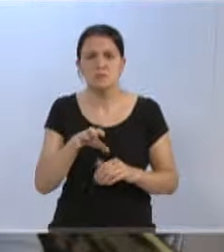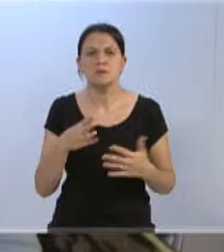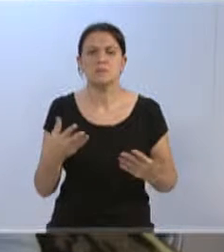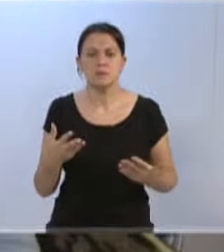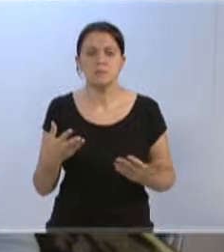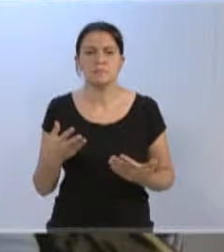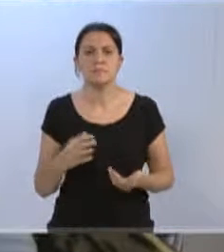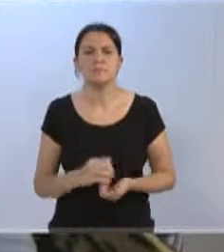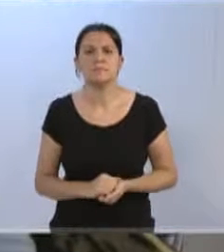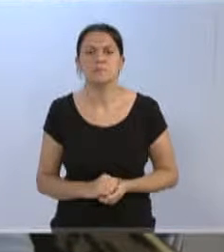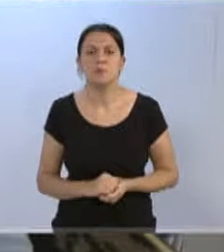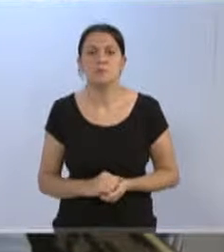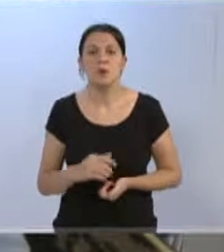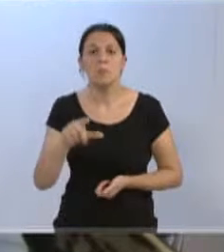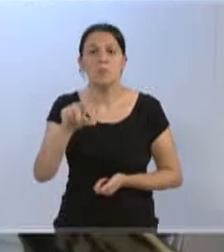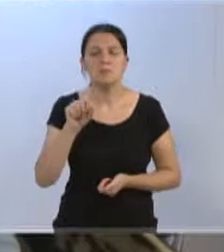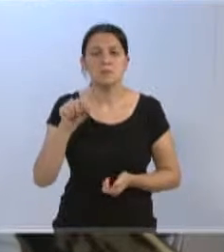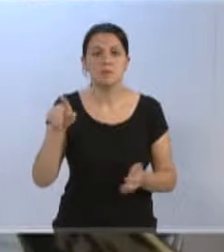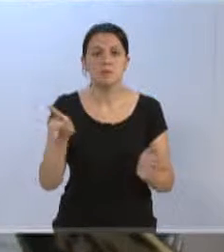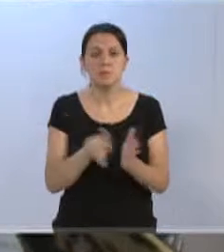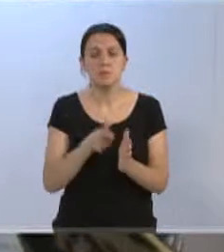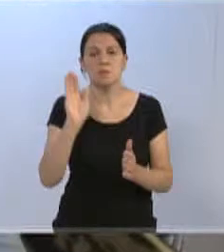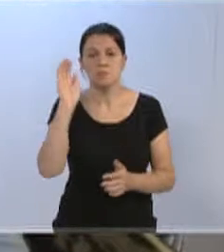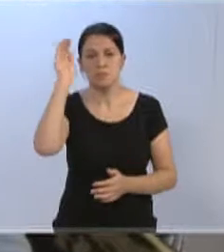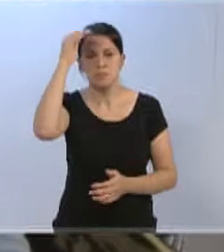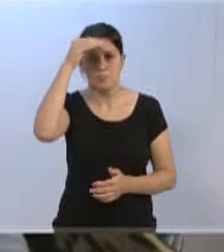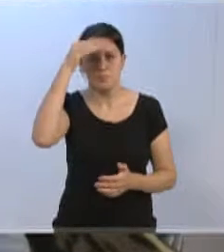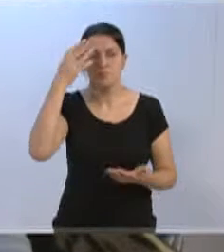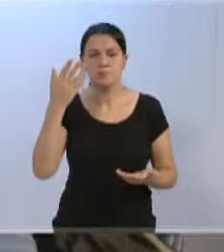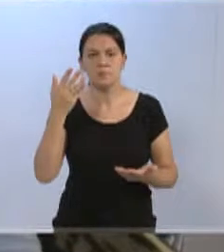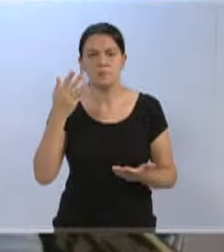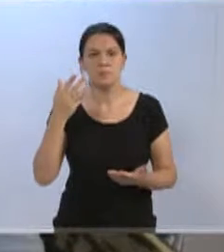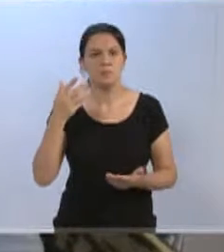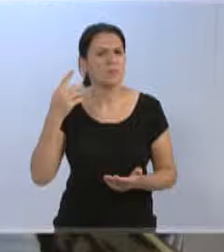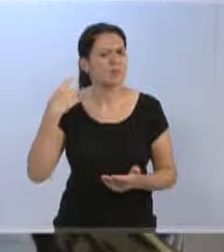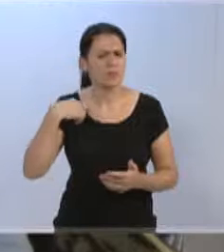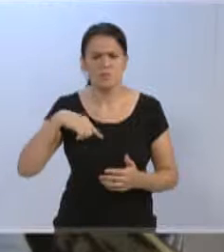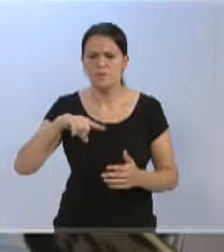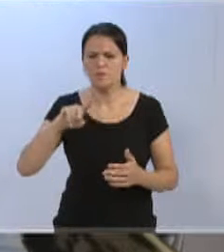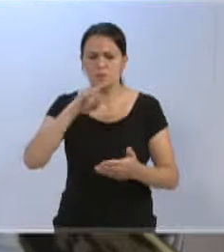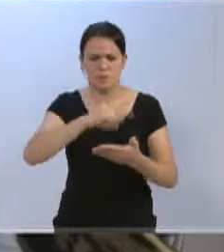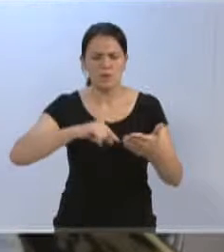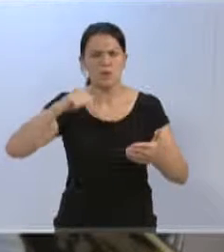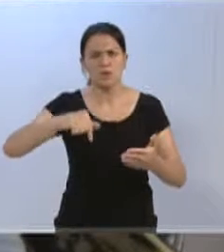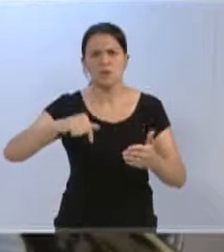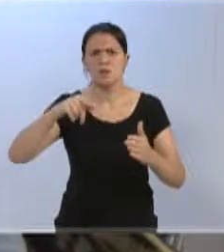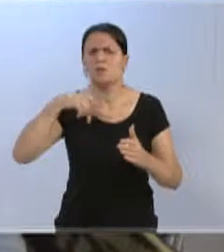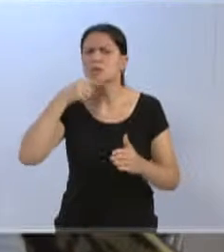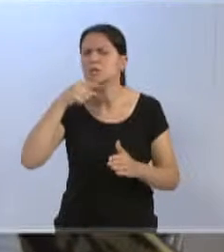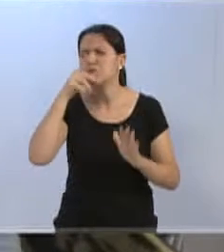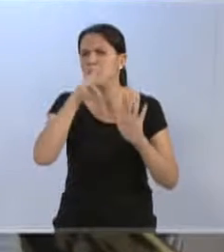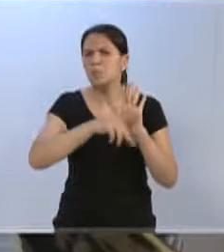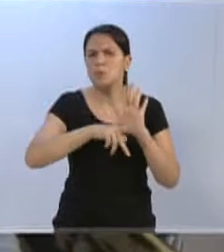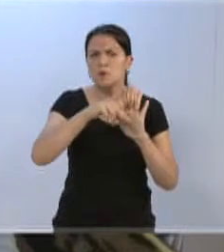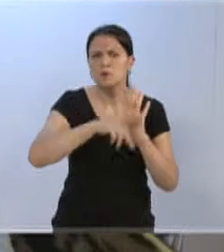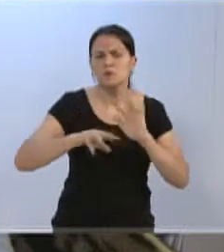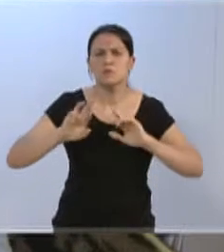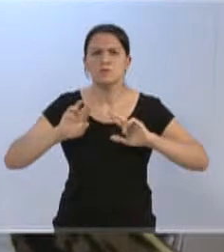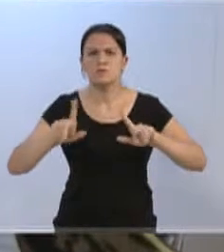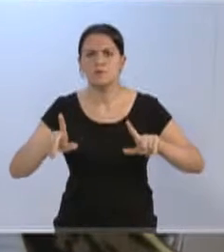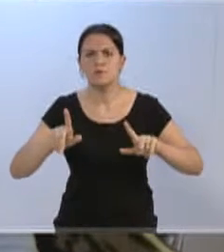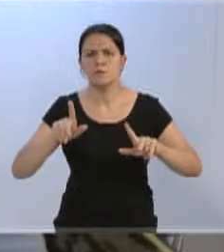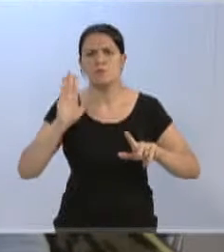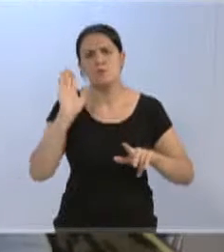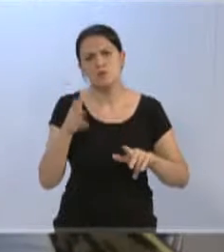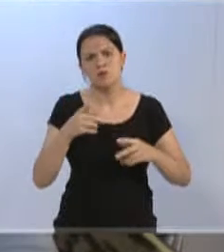então, uma decisão governamental do prefeito Mário Hildebrand, ele não vai encaminhar essa Casa Legislativa nenhum projeto diferente do que